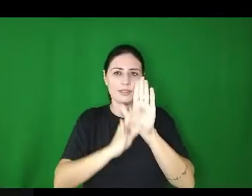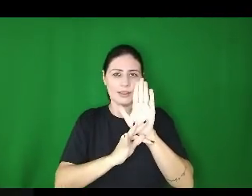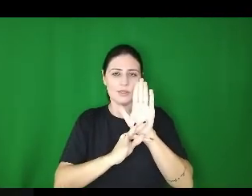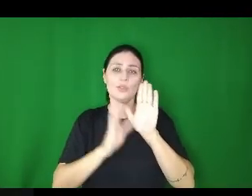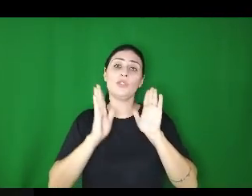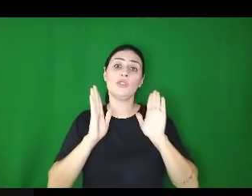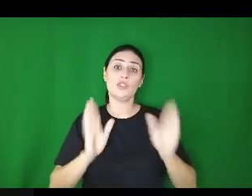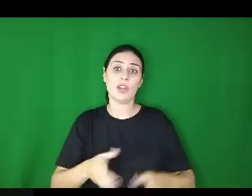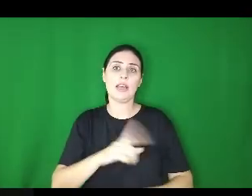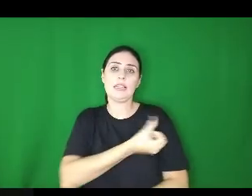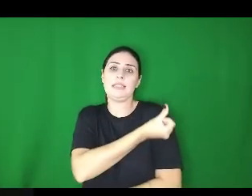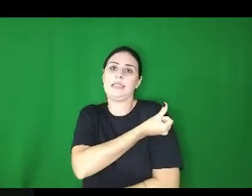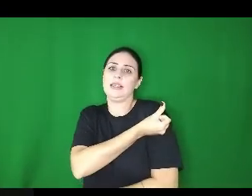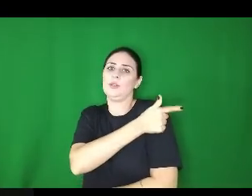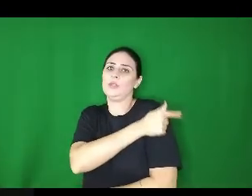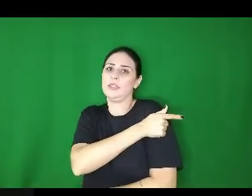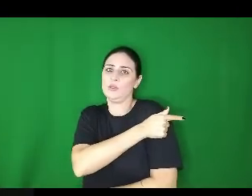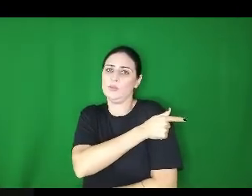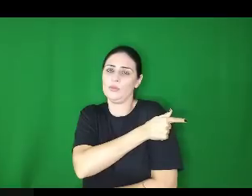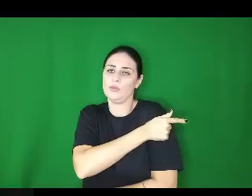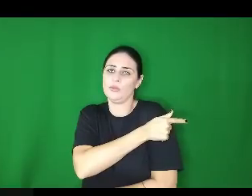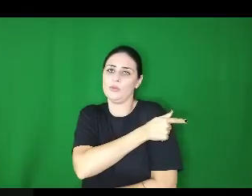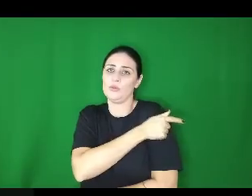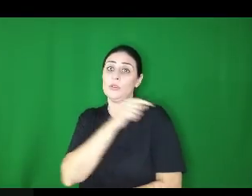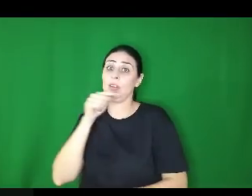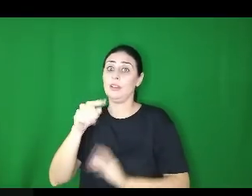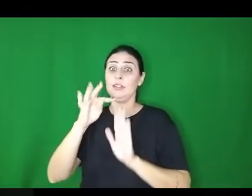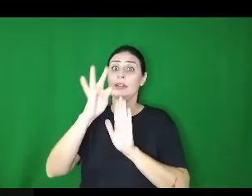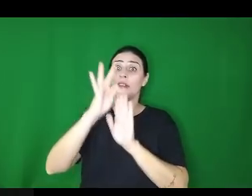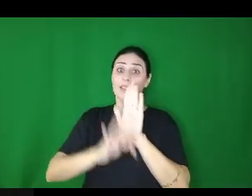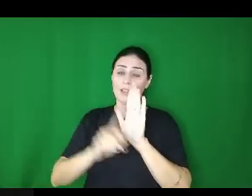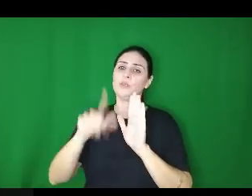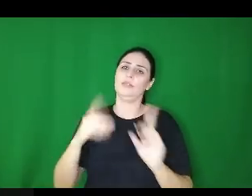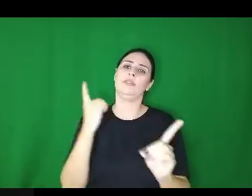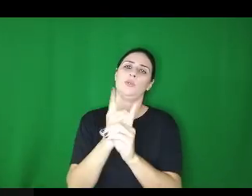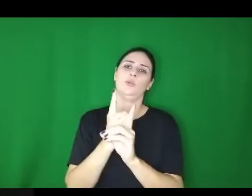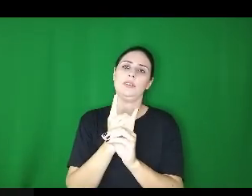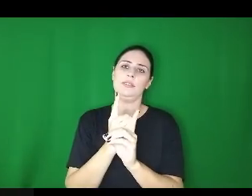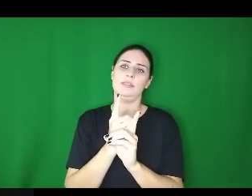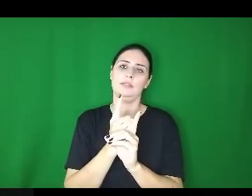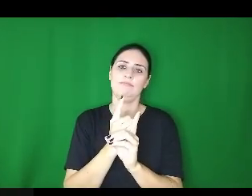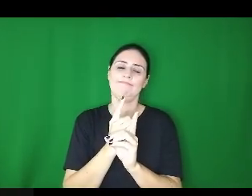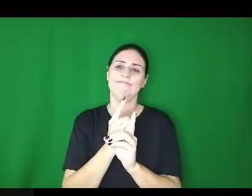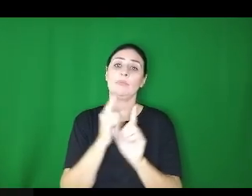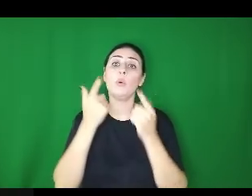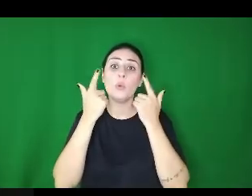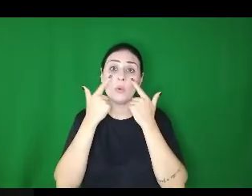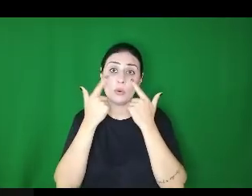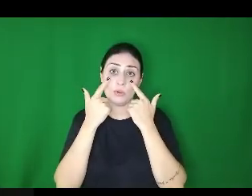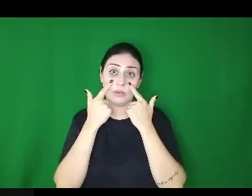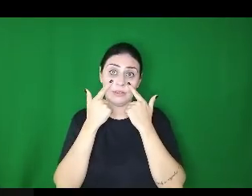a decodificação e a compreensão do que está efetivamente no texto para poder interpretar? Sim,